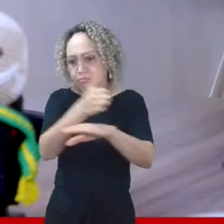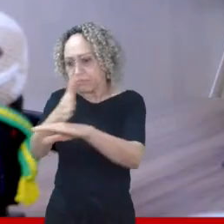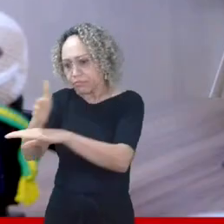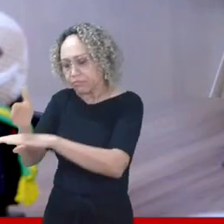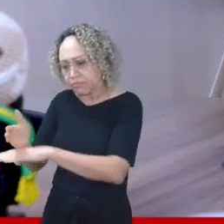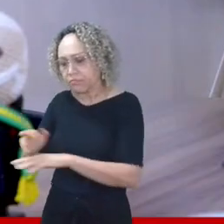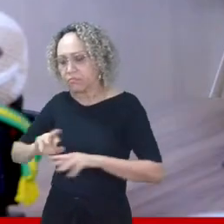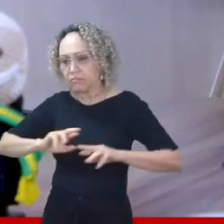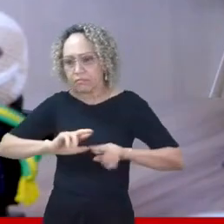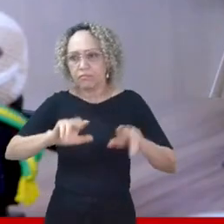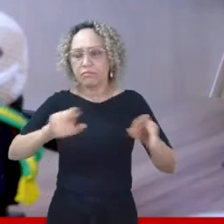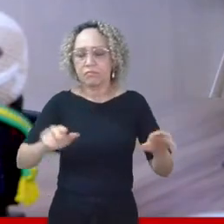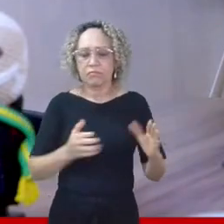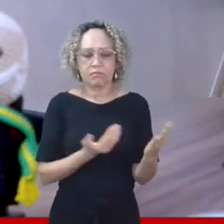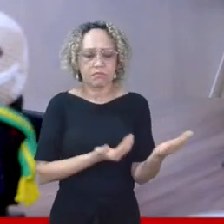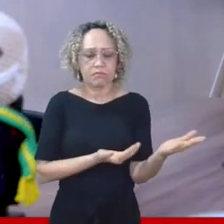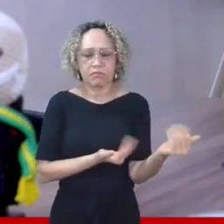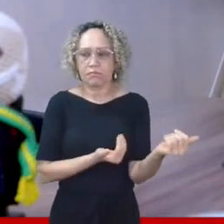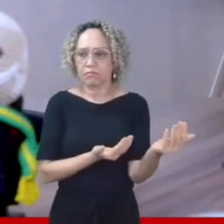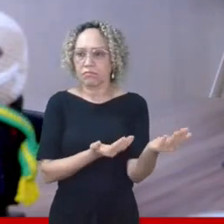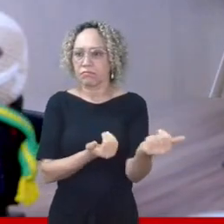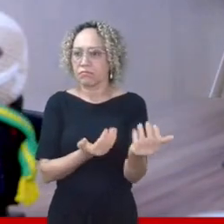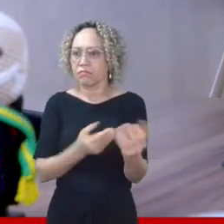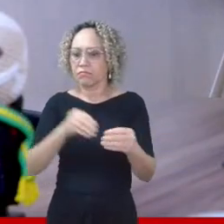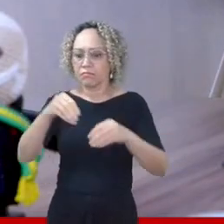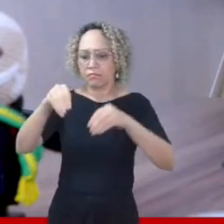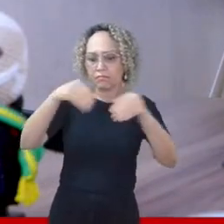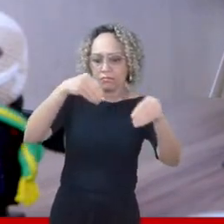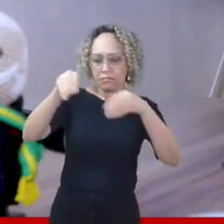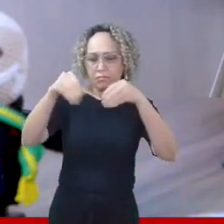é uma juventude que tem um